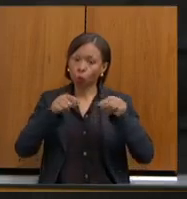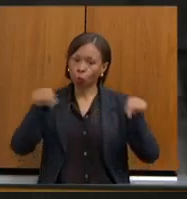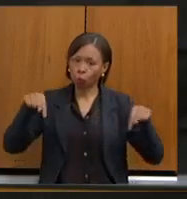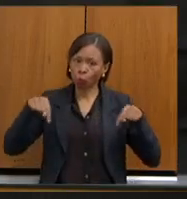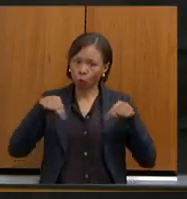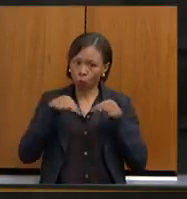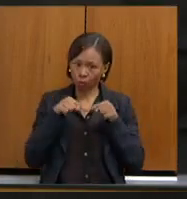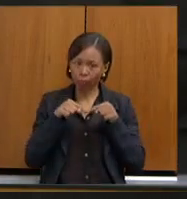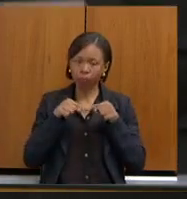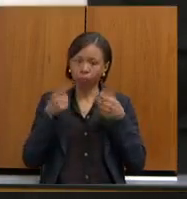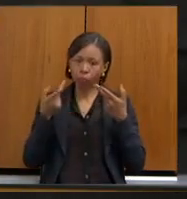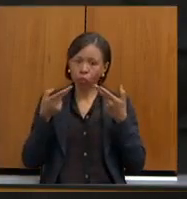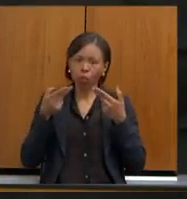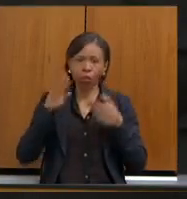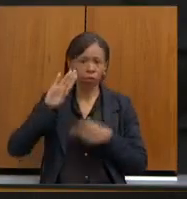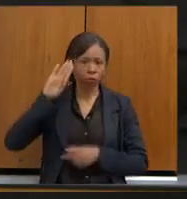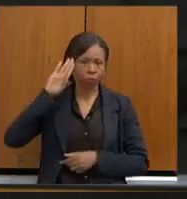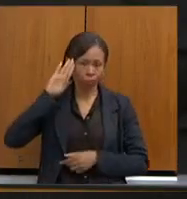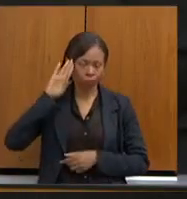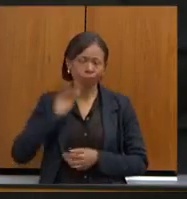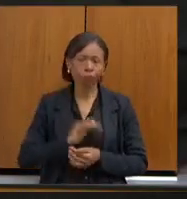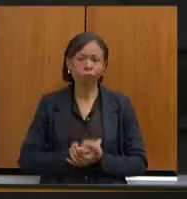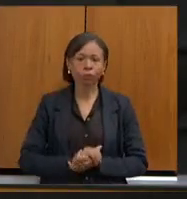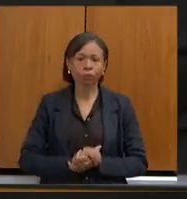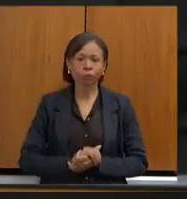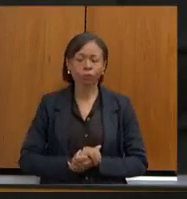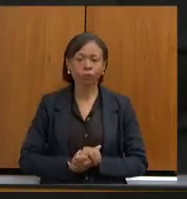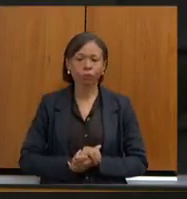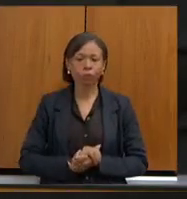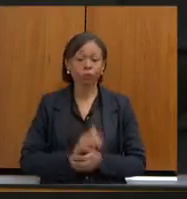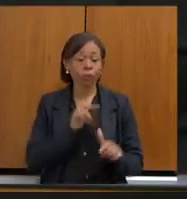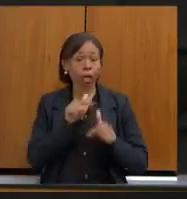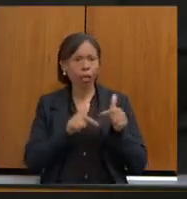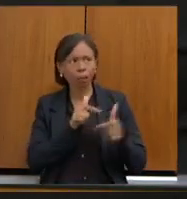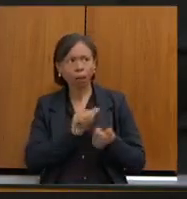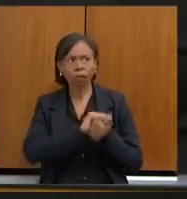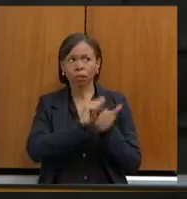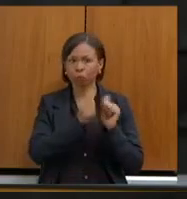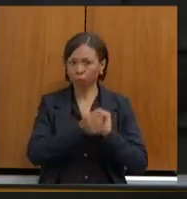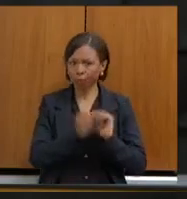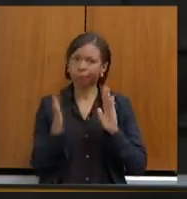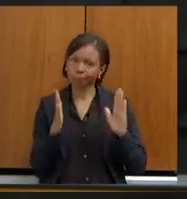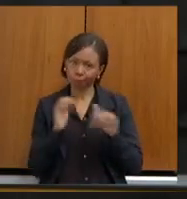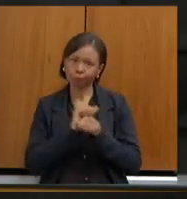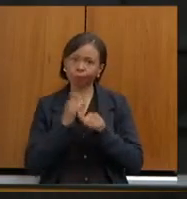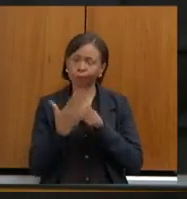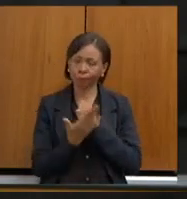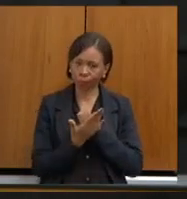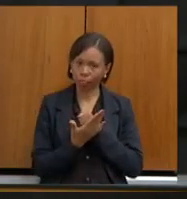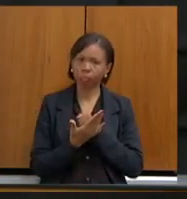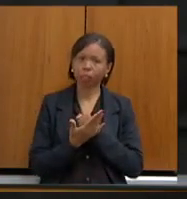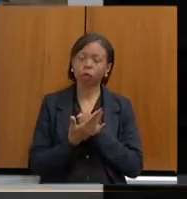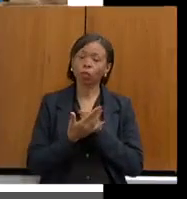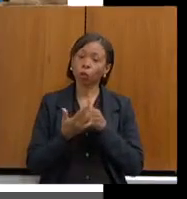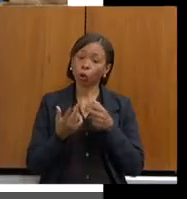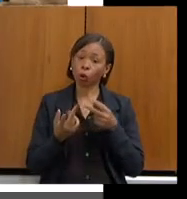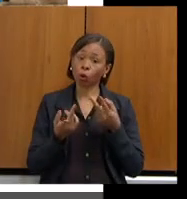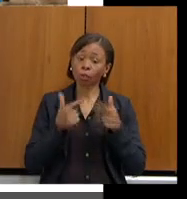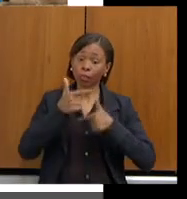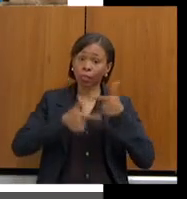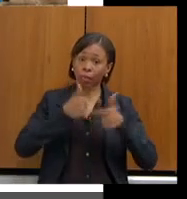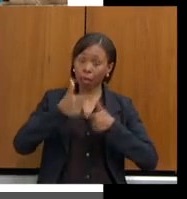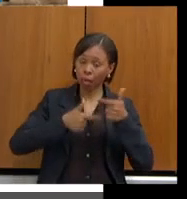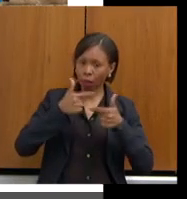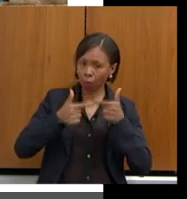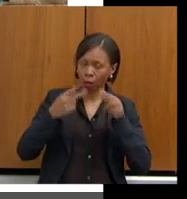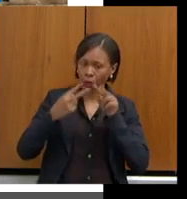tivemos pode passar adaptação do Trabalho em tempo de pandemia no que se refere à adoção de regime de teletrabalho para